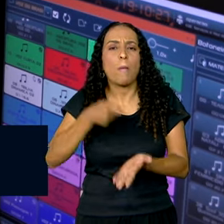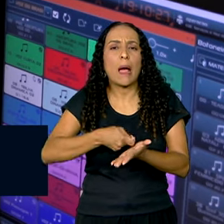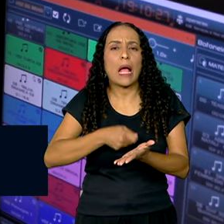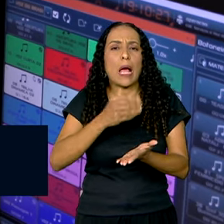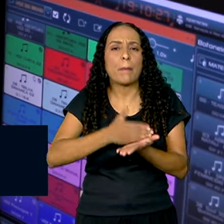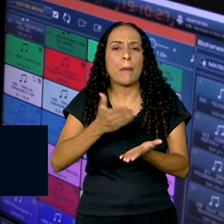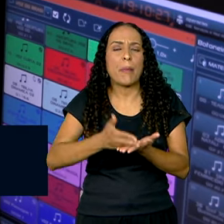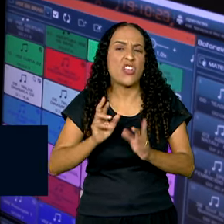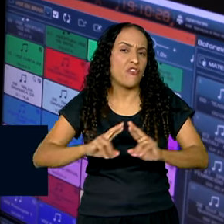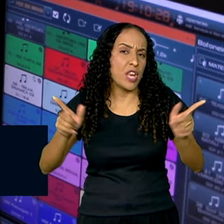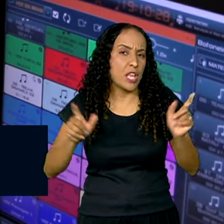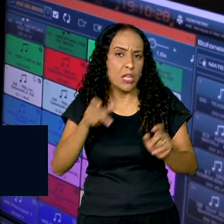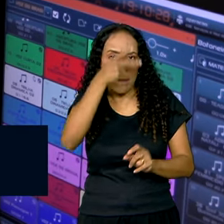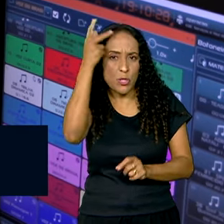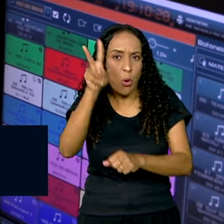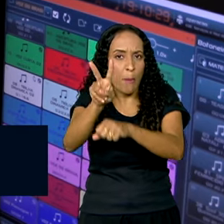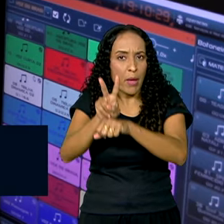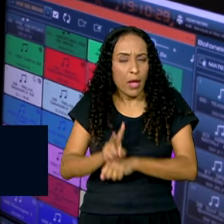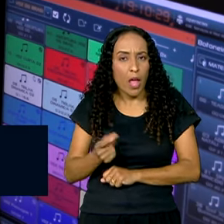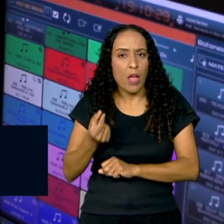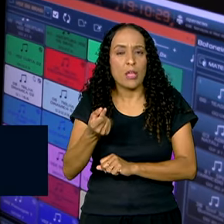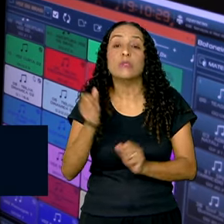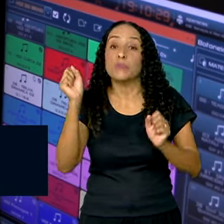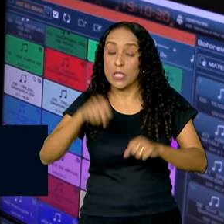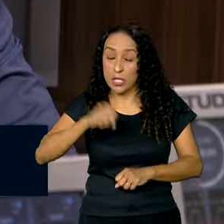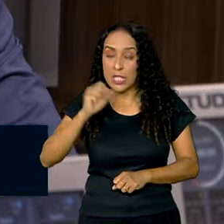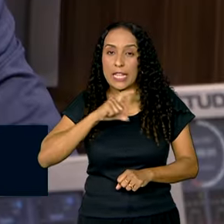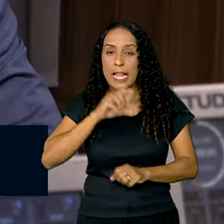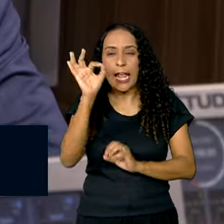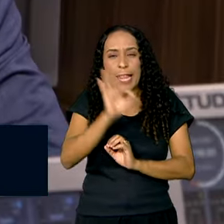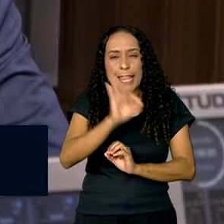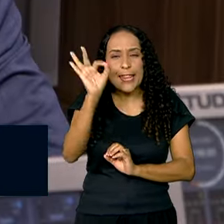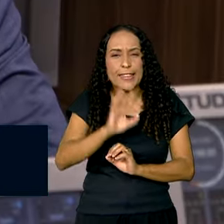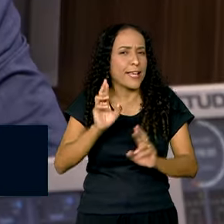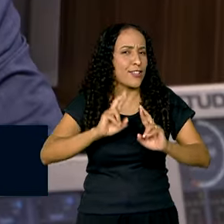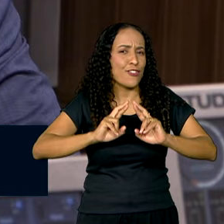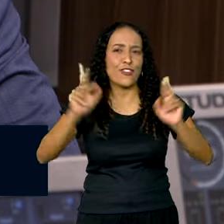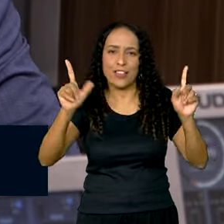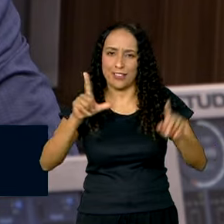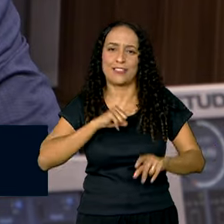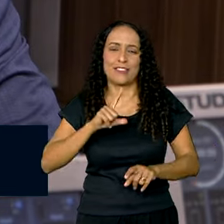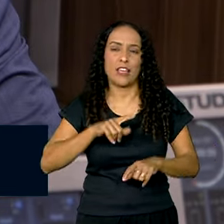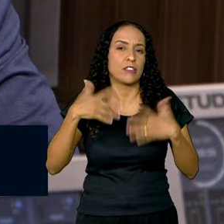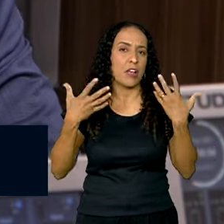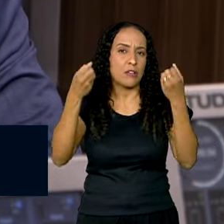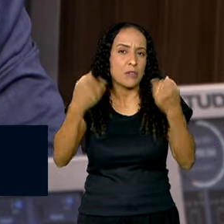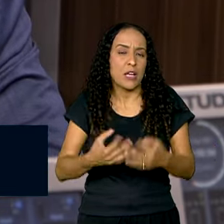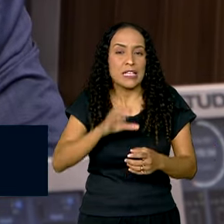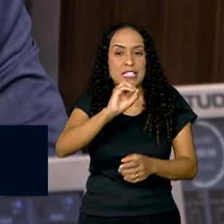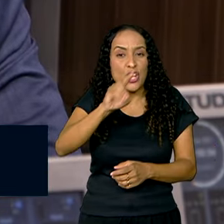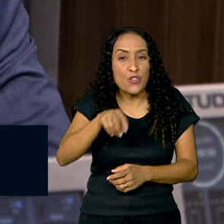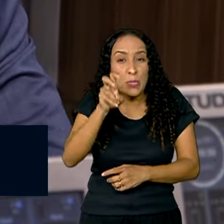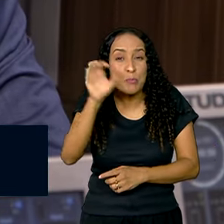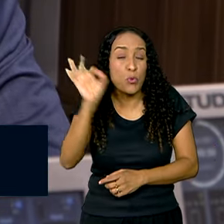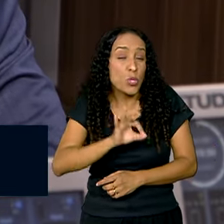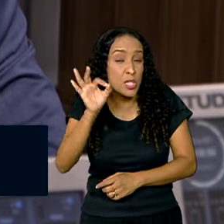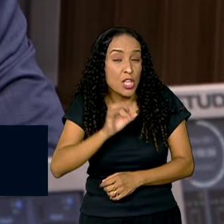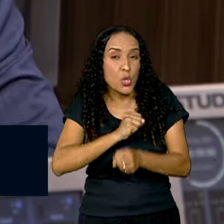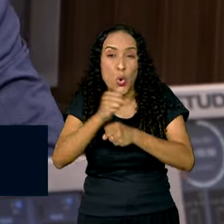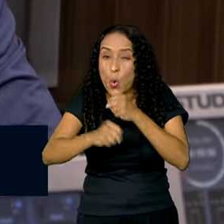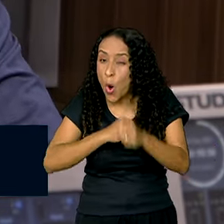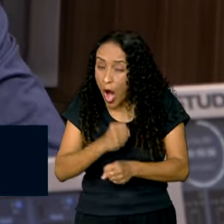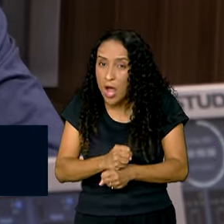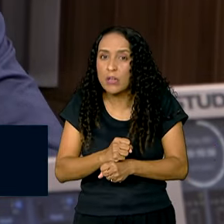diferenciadas para quem pegar esse microcrédito Sim a gente tem taxas muito diferenciadas a gente tá falando aí de % ao ano tá um